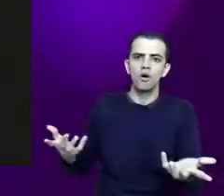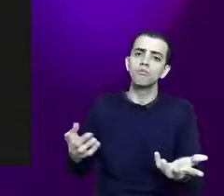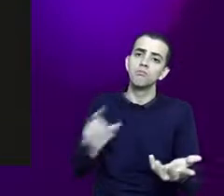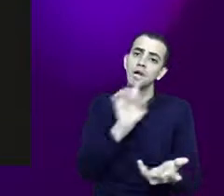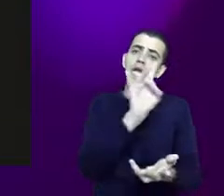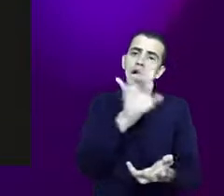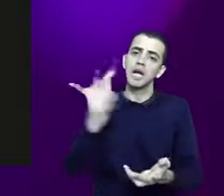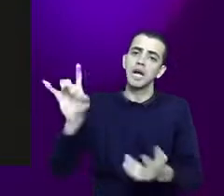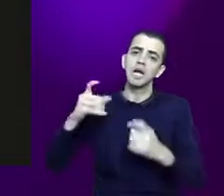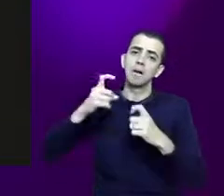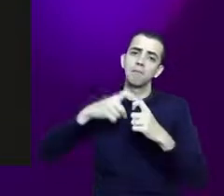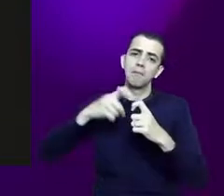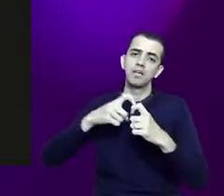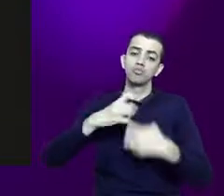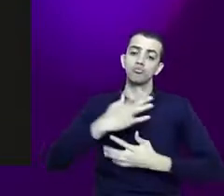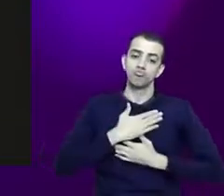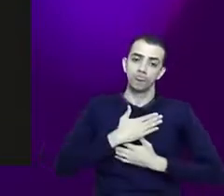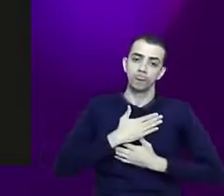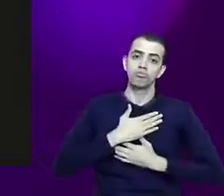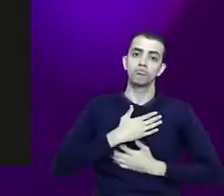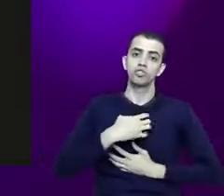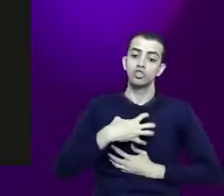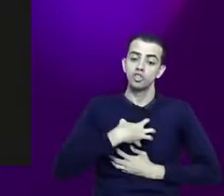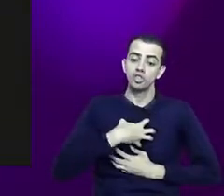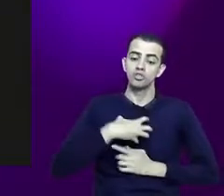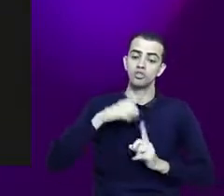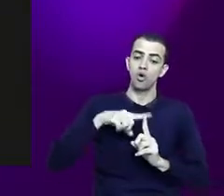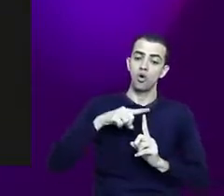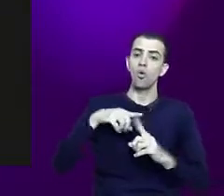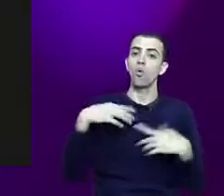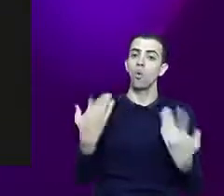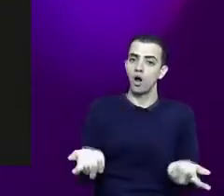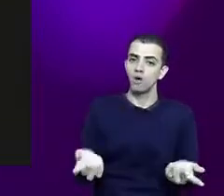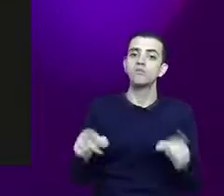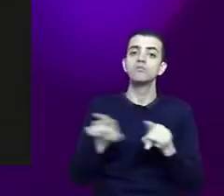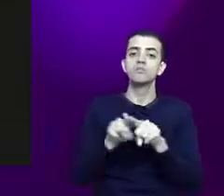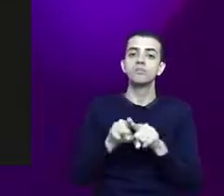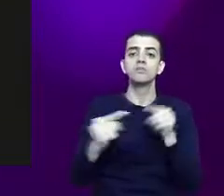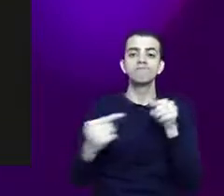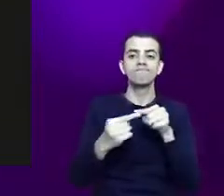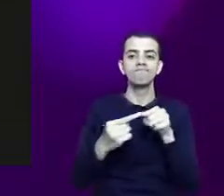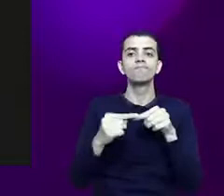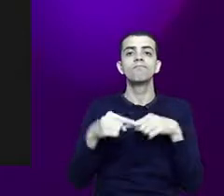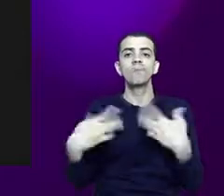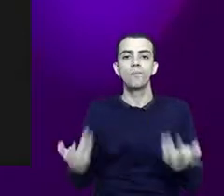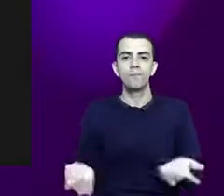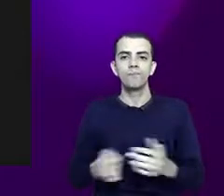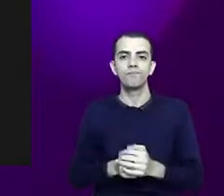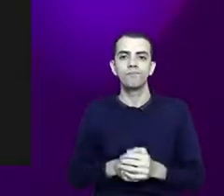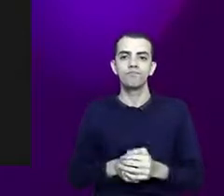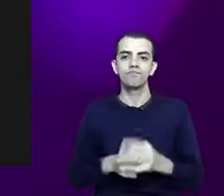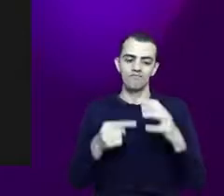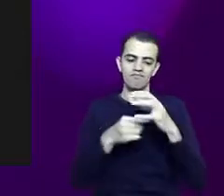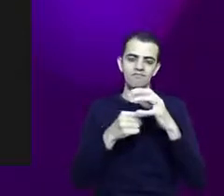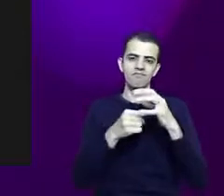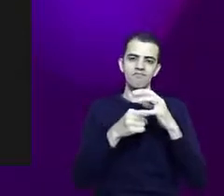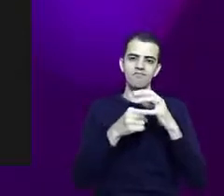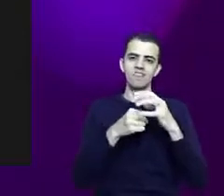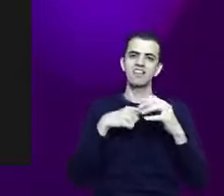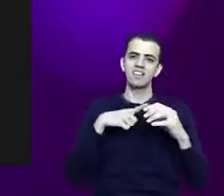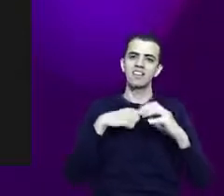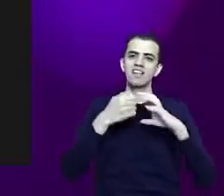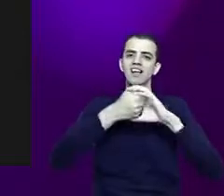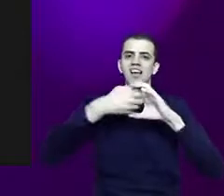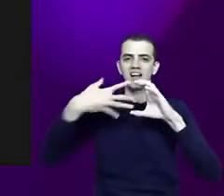do cirurgião. Os quadris displásicos eles têm características próprias em relação ao aumento